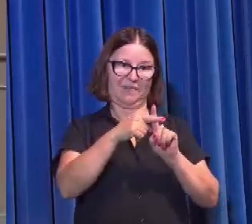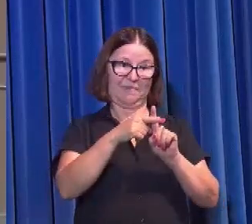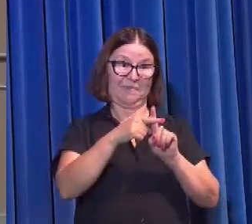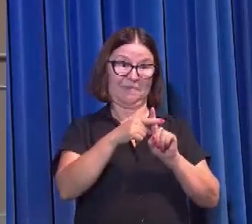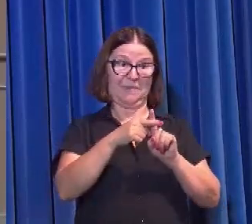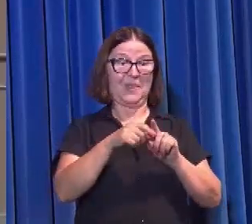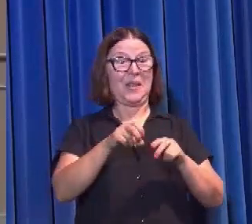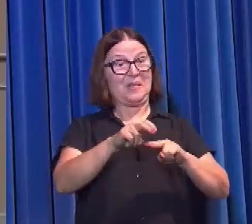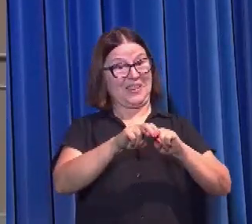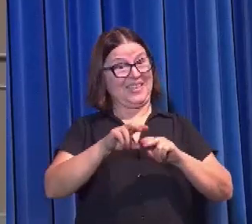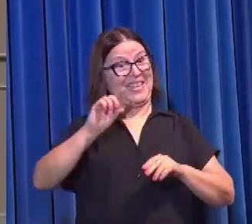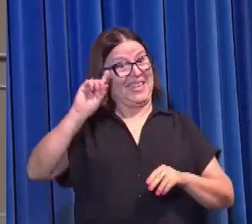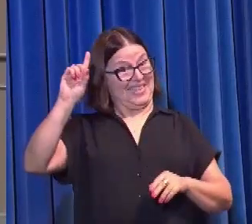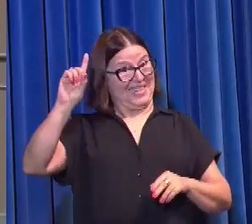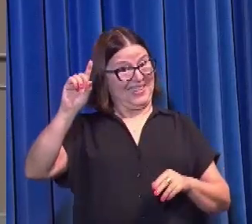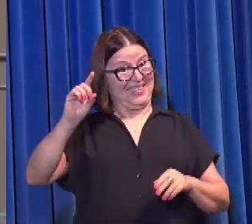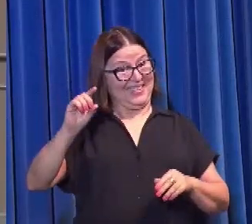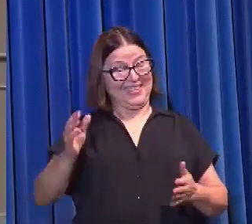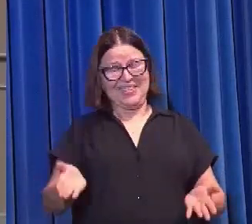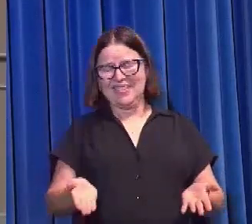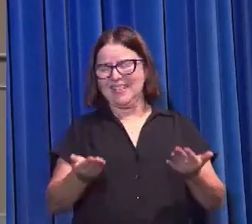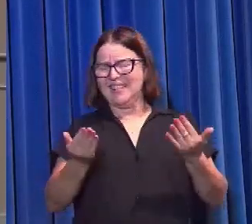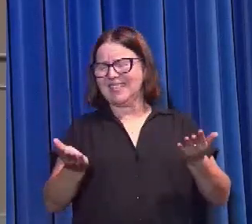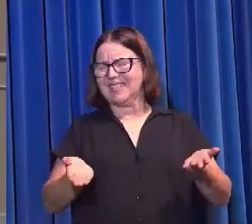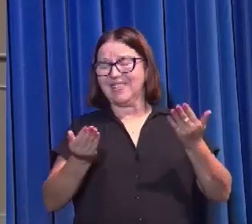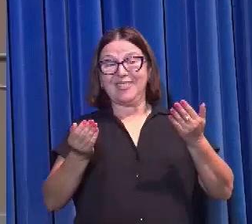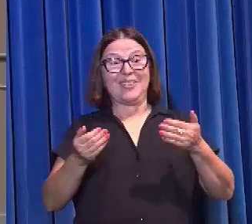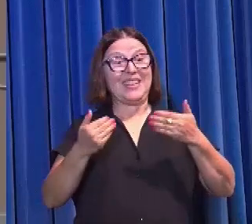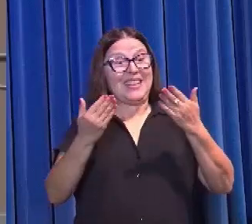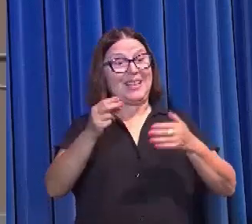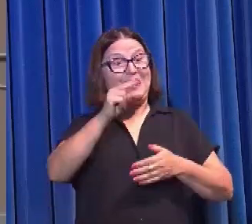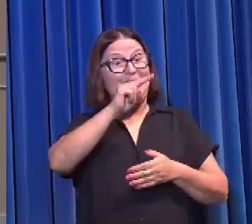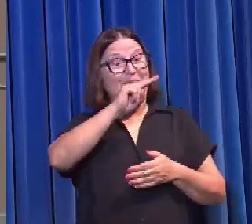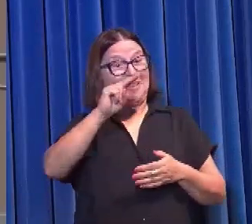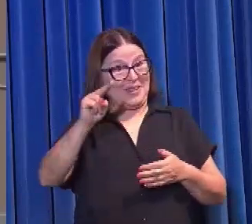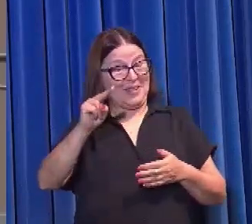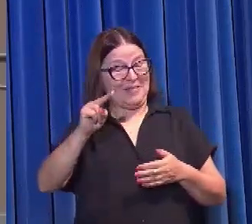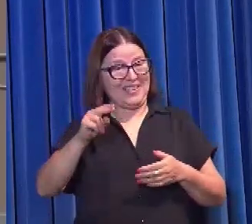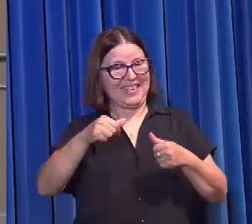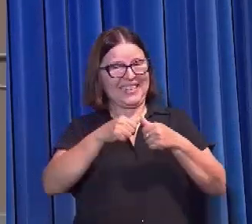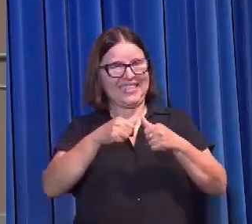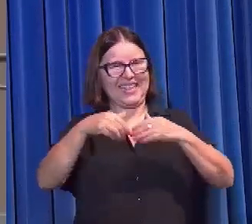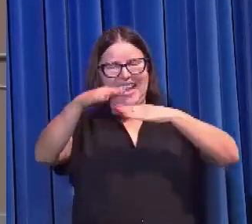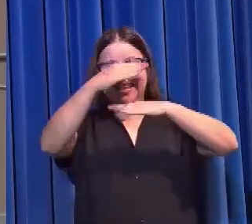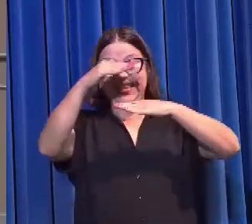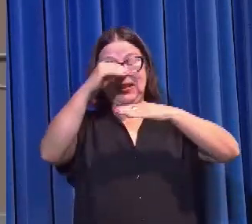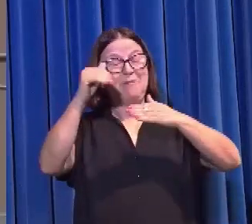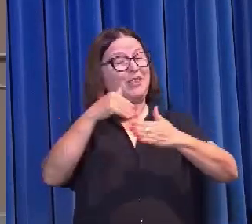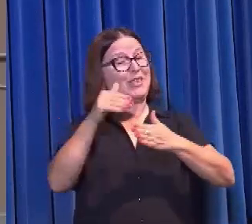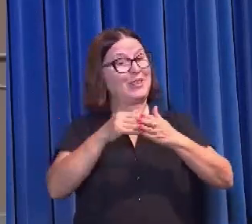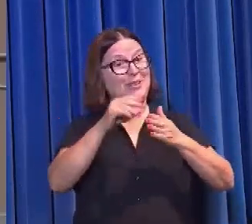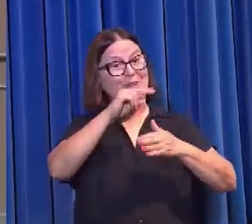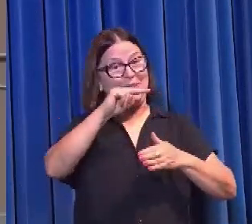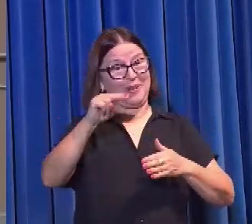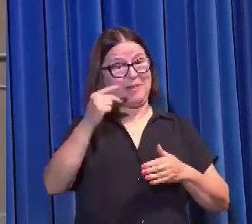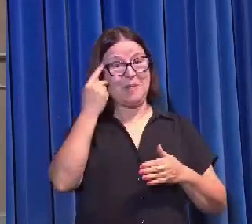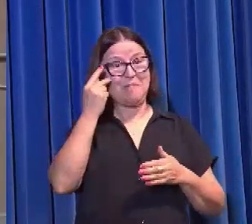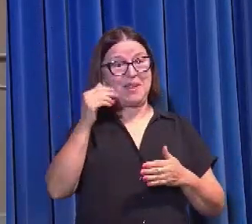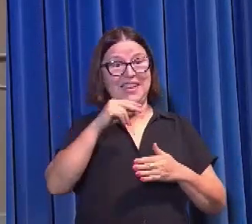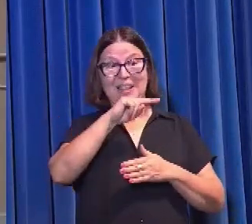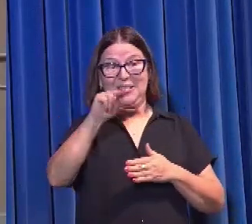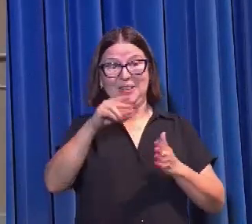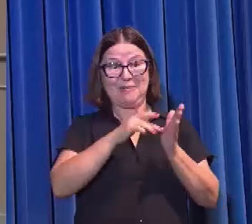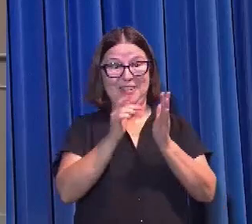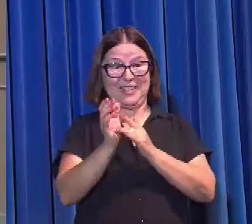o exaltou sobremaneira e lhe deu um nome que está acima de todo nome. Para que ao nome de Jesus, o nosso único Senhor, todo joelho